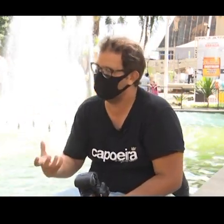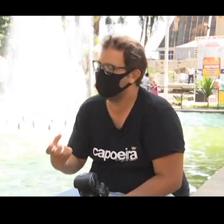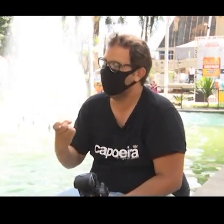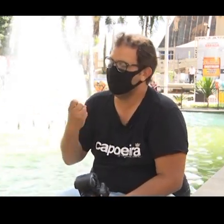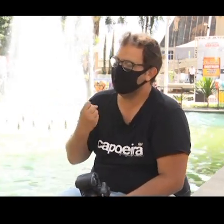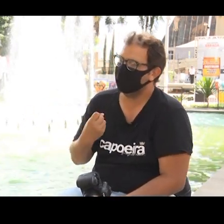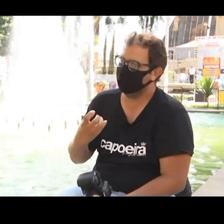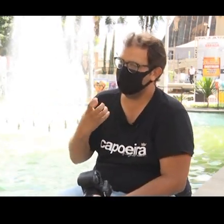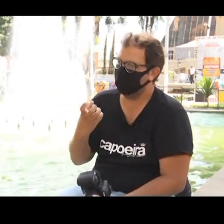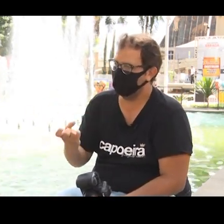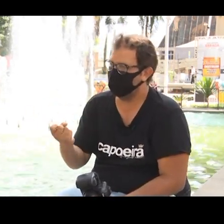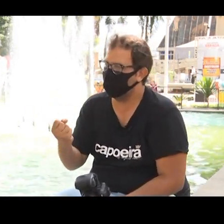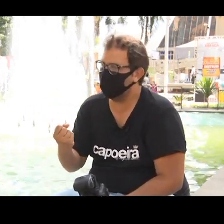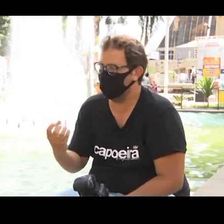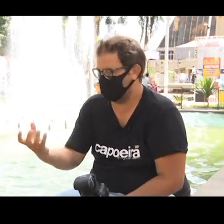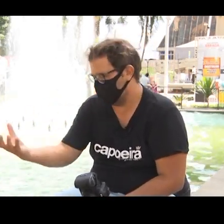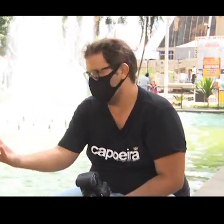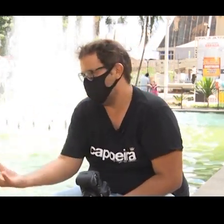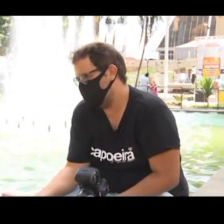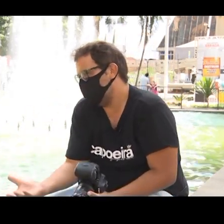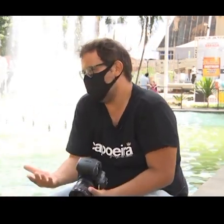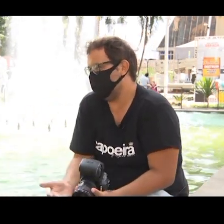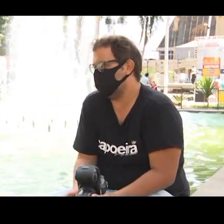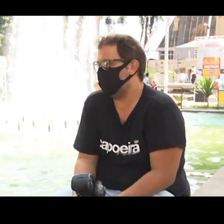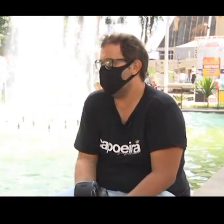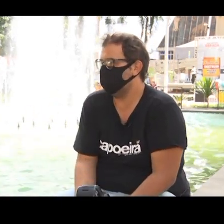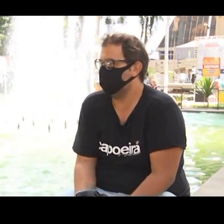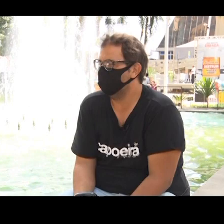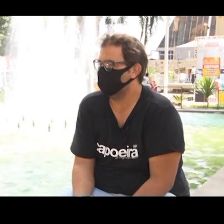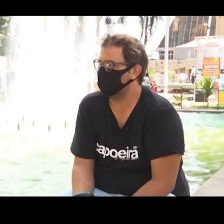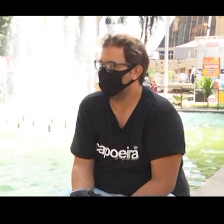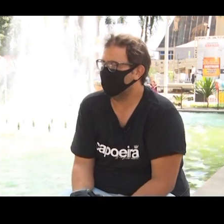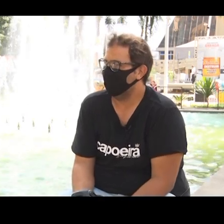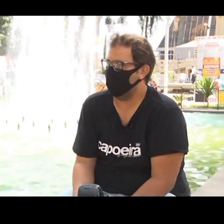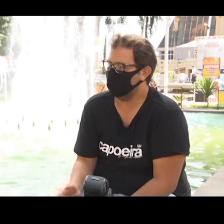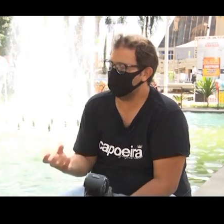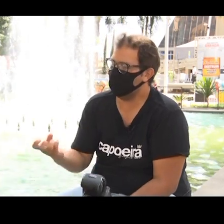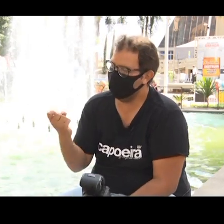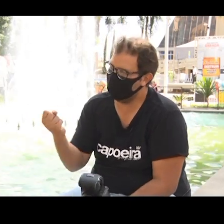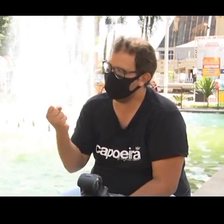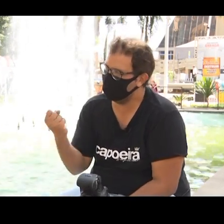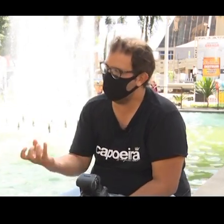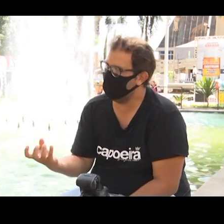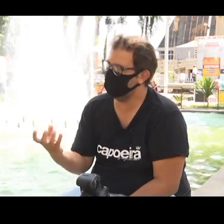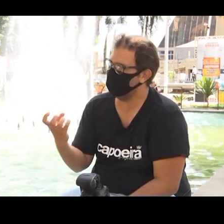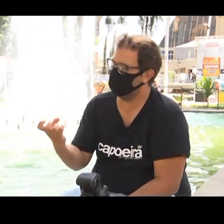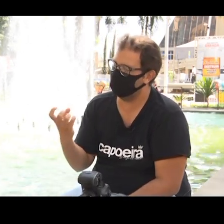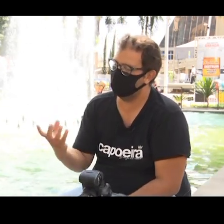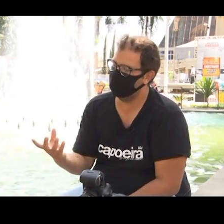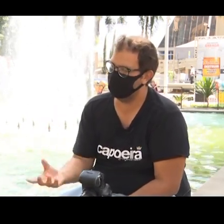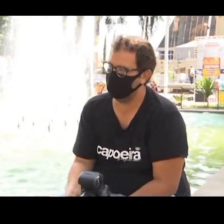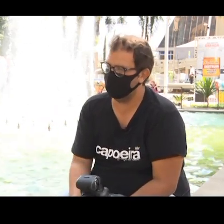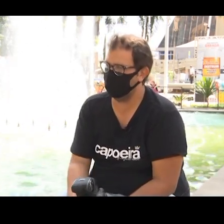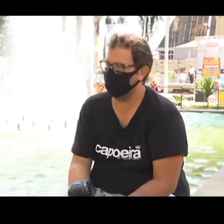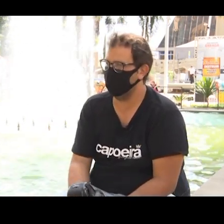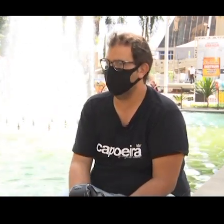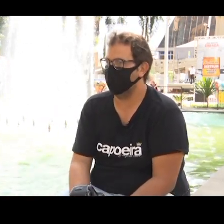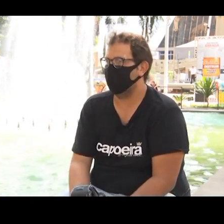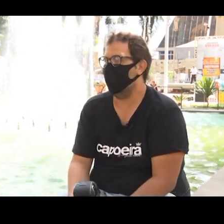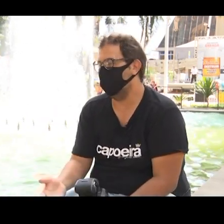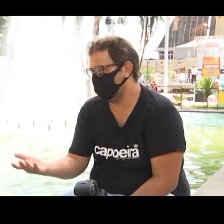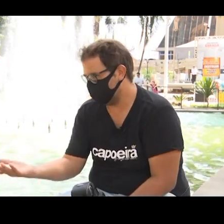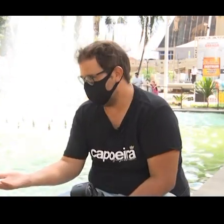essa coisa que nos sufoca, mas que nos protege. Então é algo... Essa palavra, a intensidade que foi